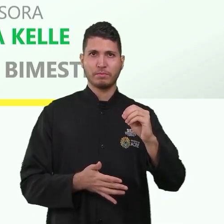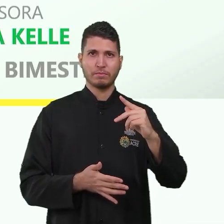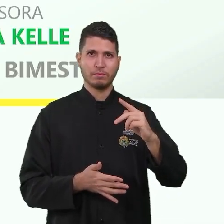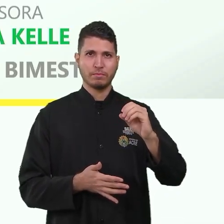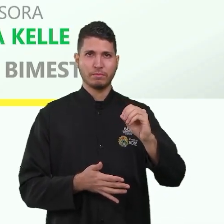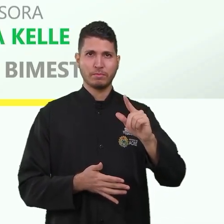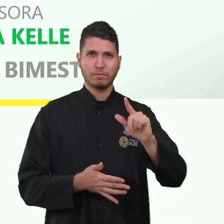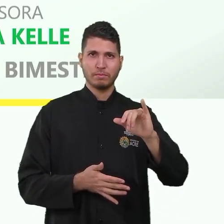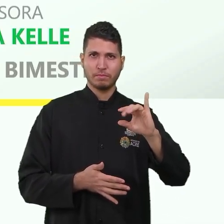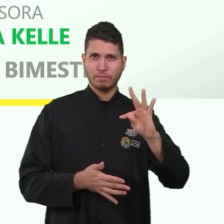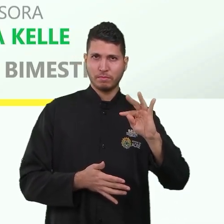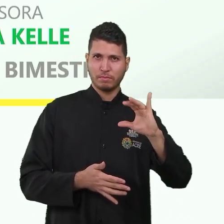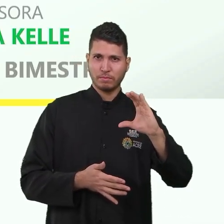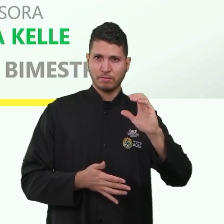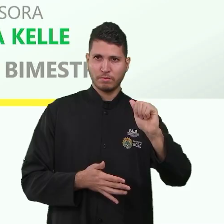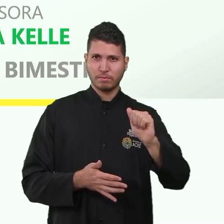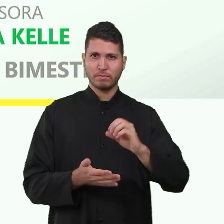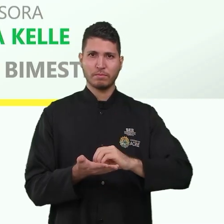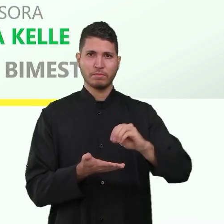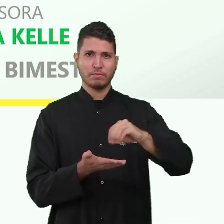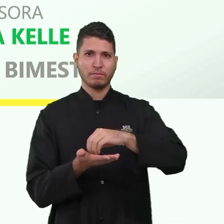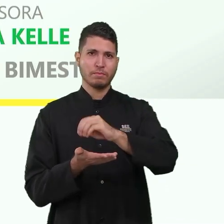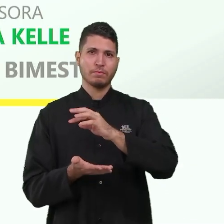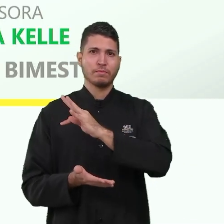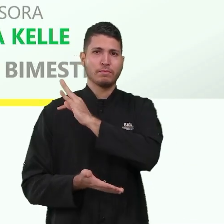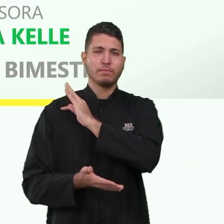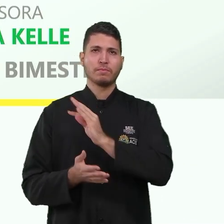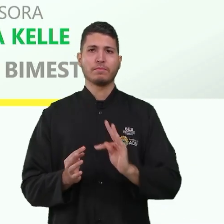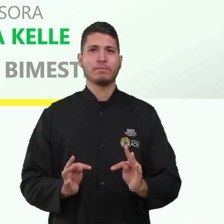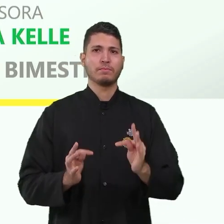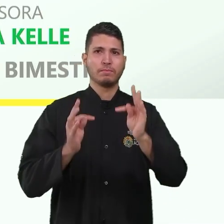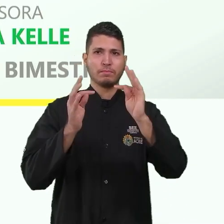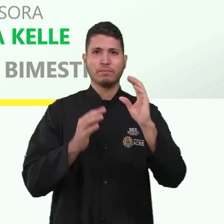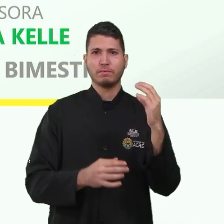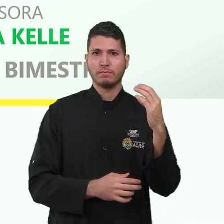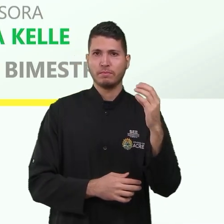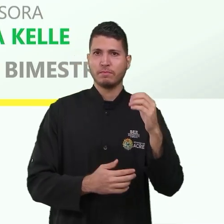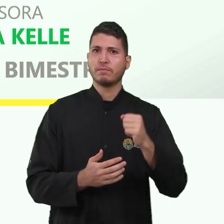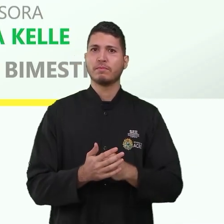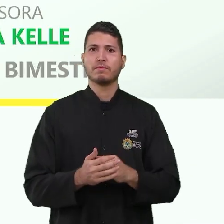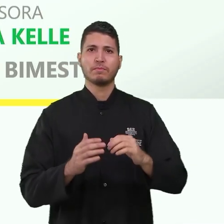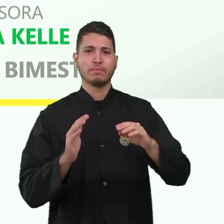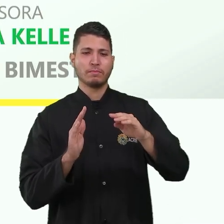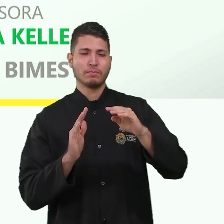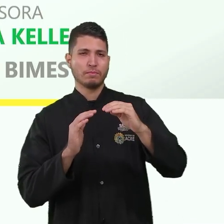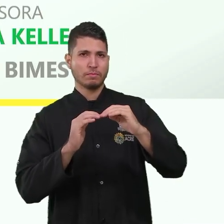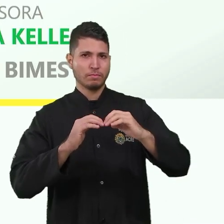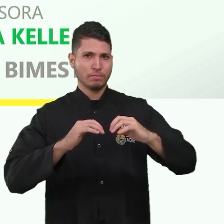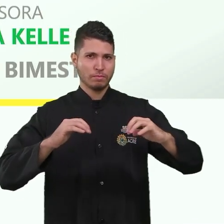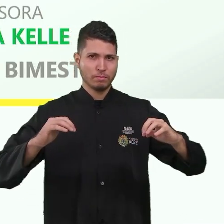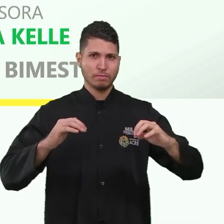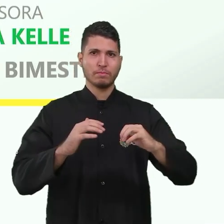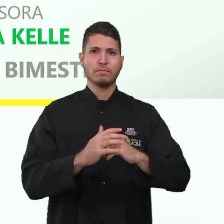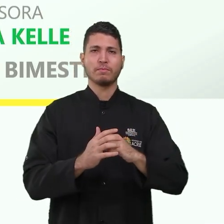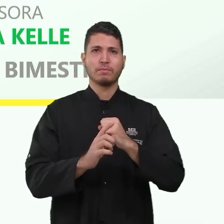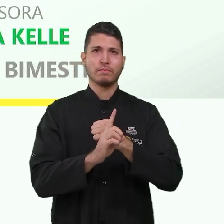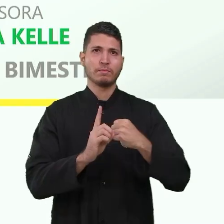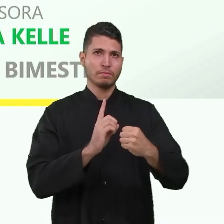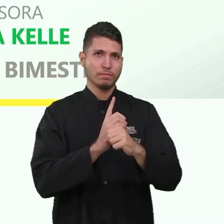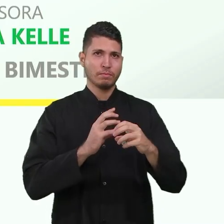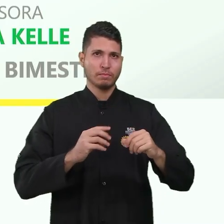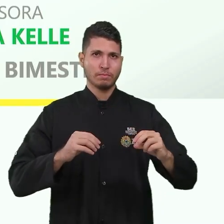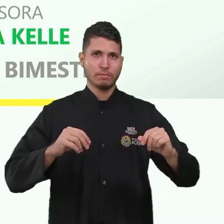seguinte: a geopolítica da distribuição das técnicas, tecnologias e ciência, segregação